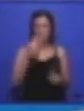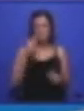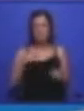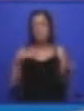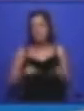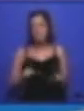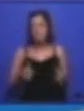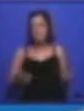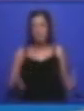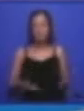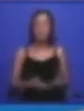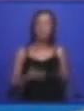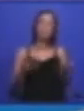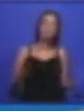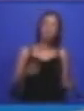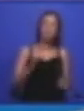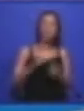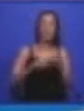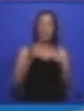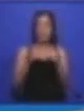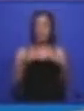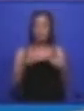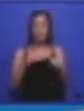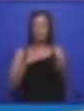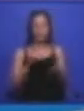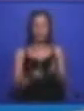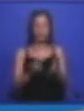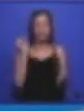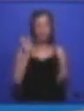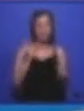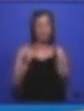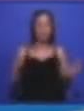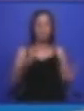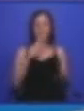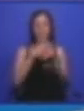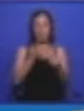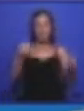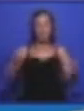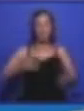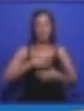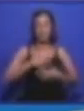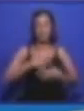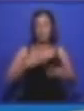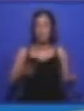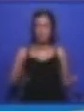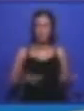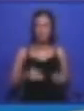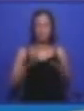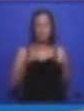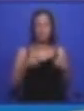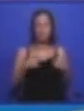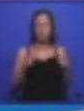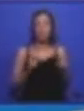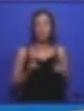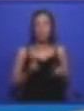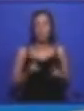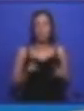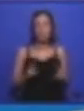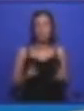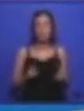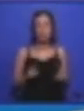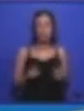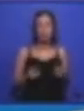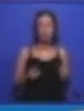mal. E então, quando é essas alturas, eu retiro-me. Tenho imensos amigos, mas também não sou do género de